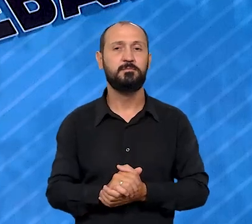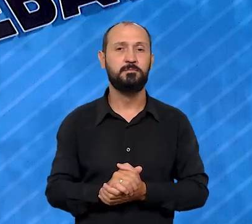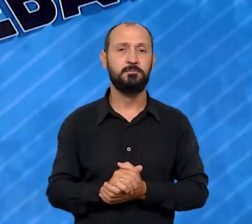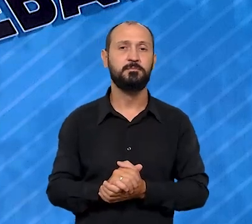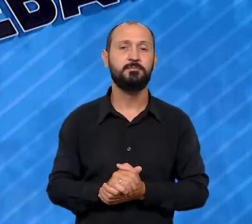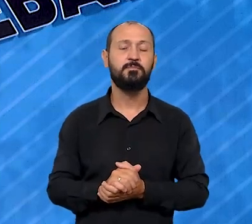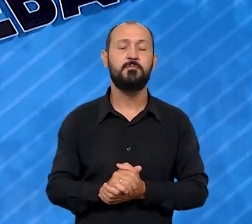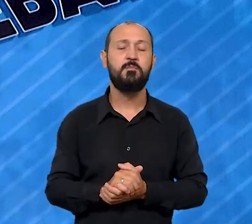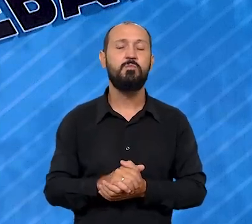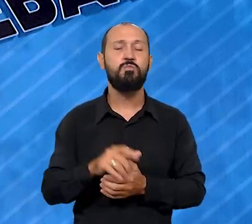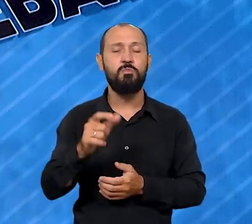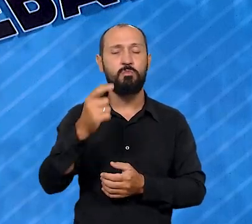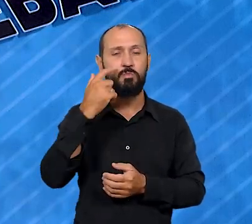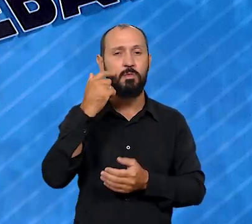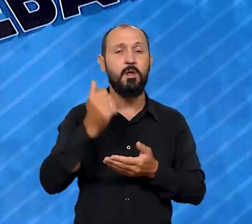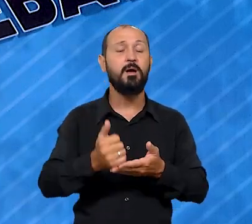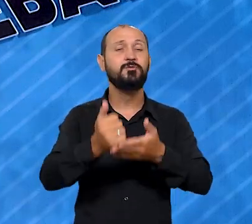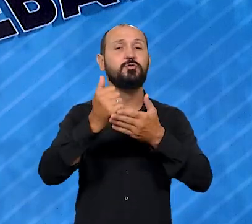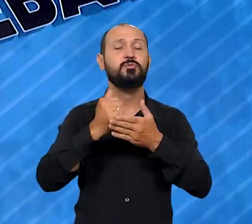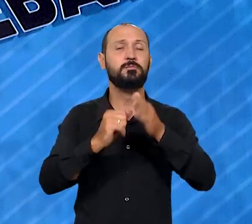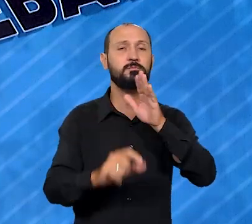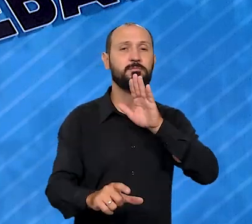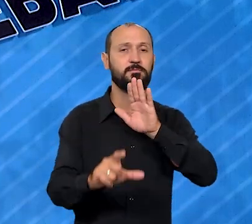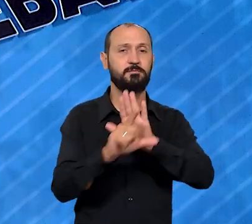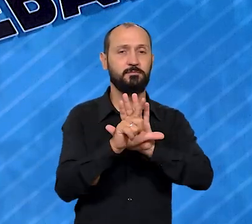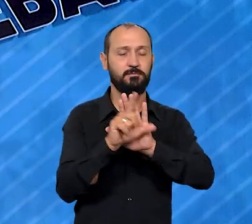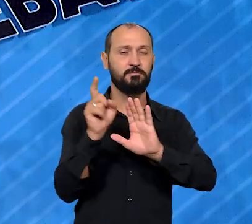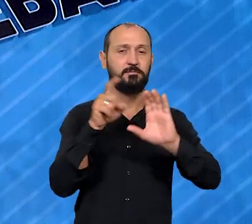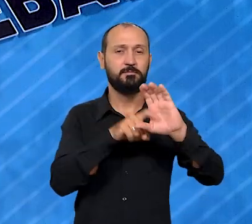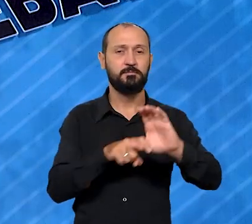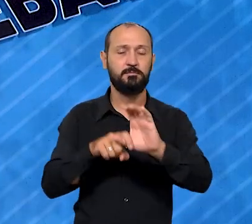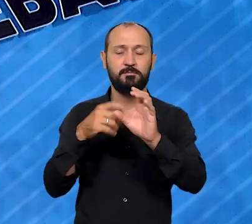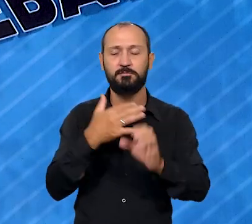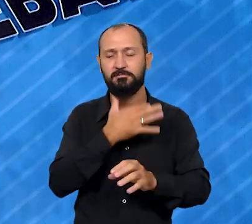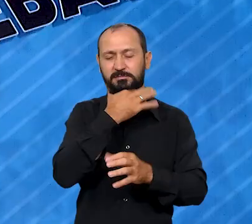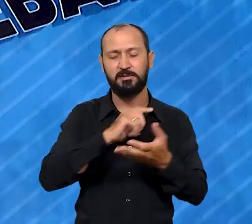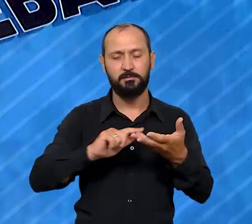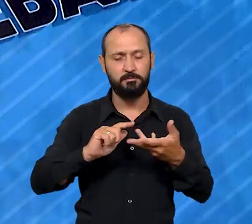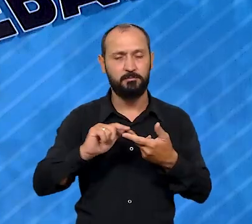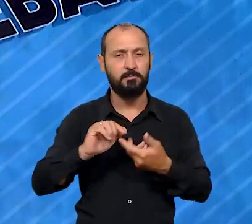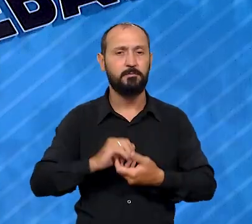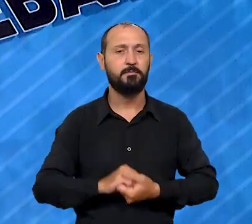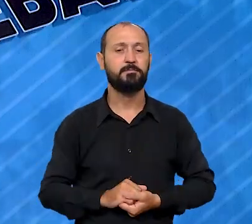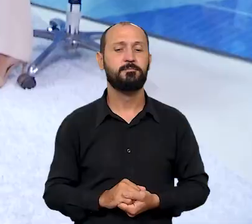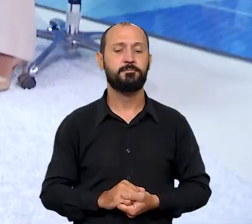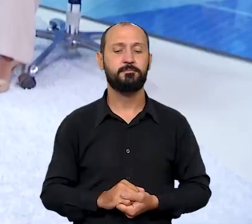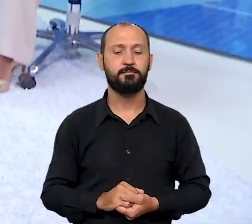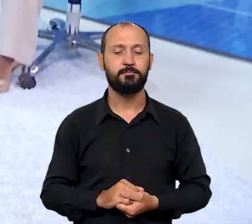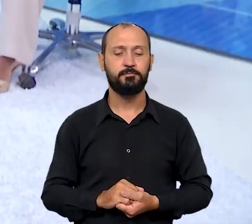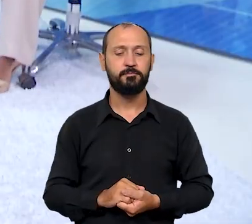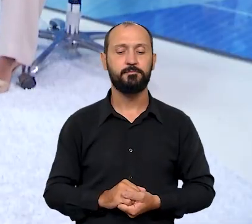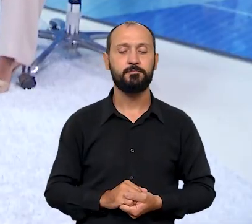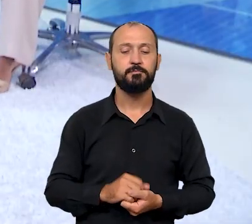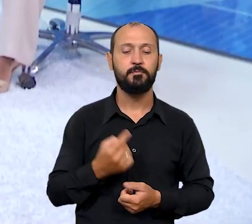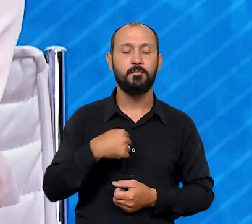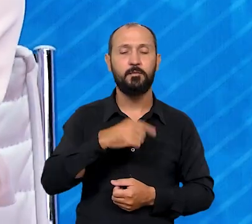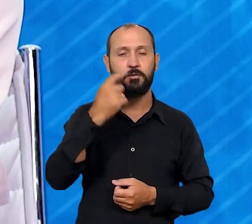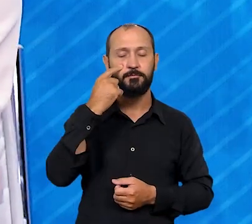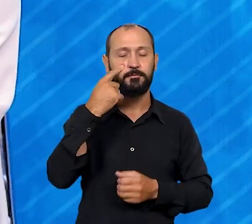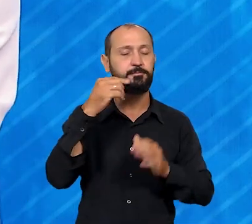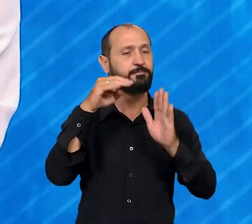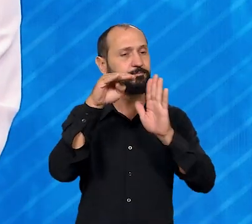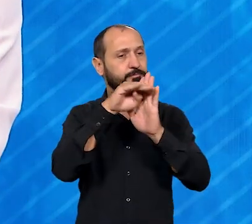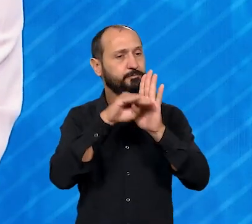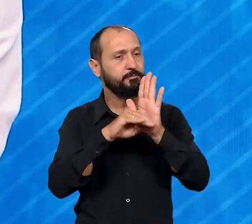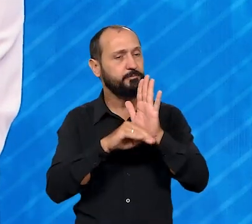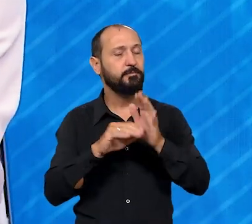exemplo, entendeu? Então, isso é uma das maiores vantagens da lei do superendividamento, mas tem várias outras. Tem várias, e nós